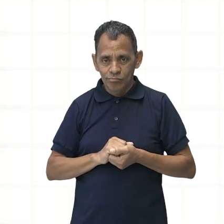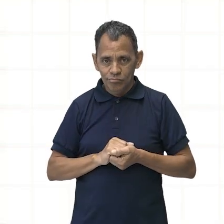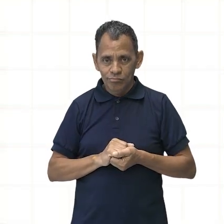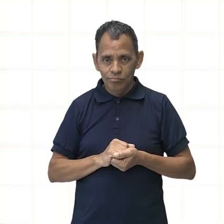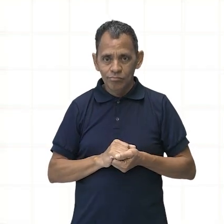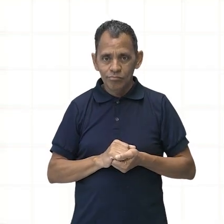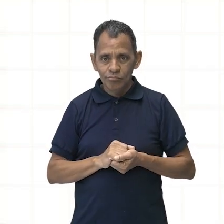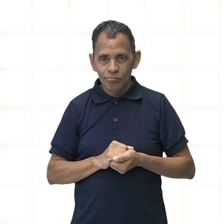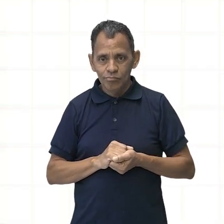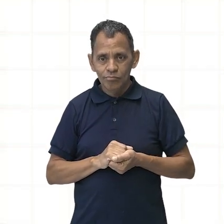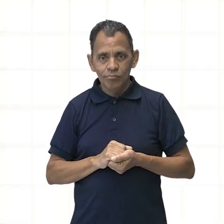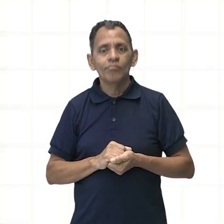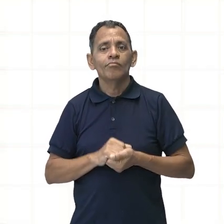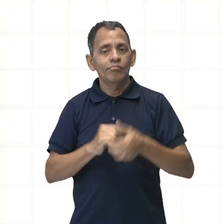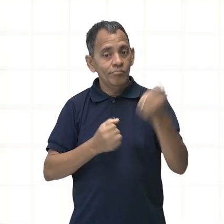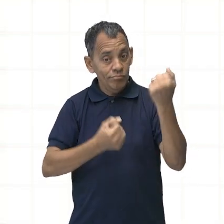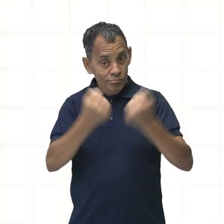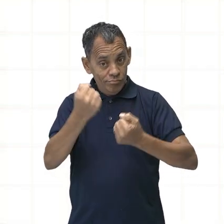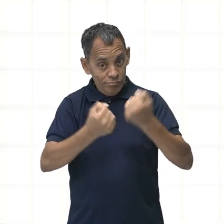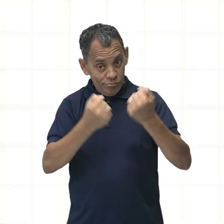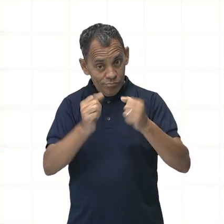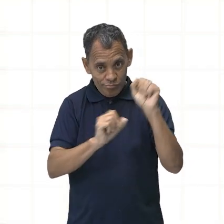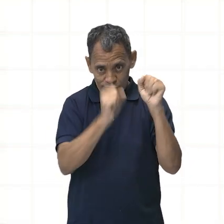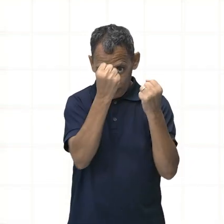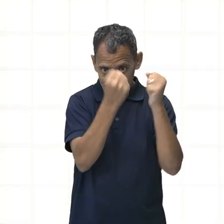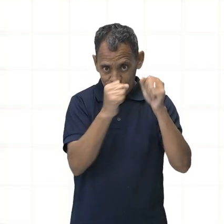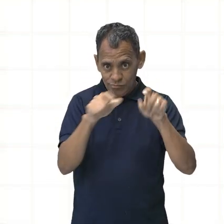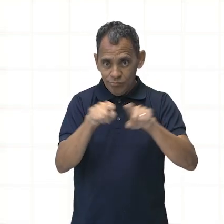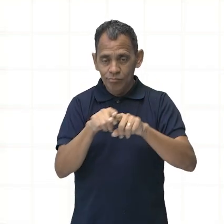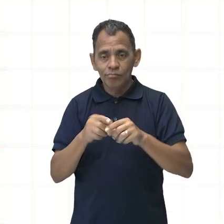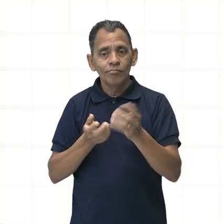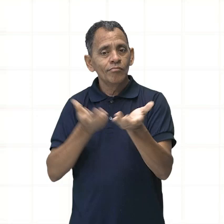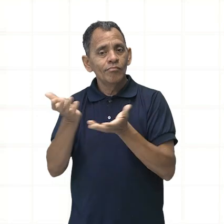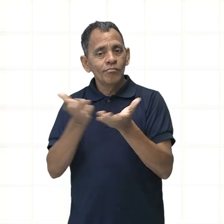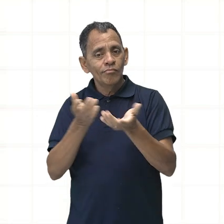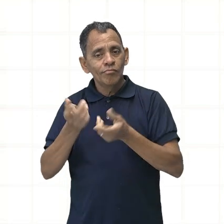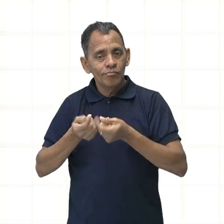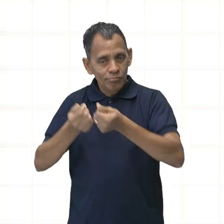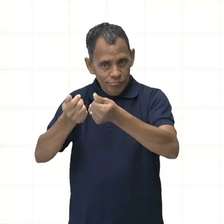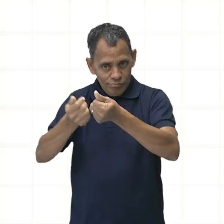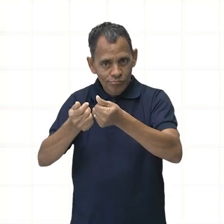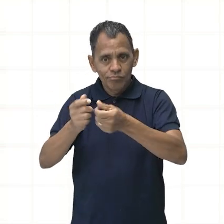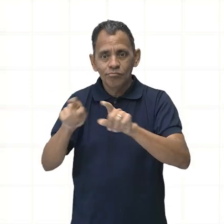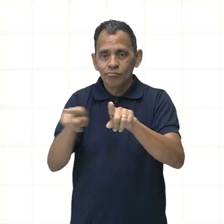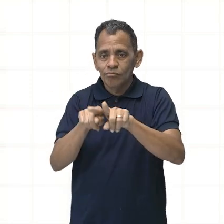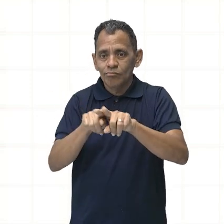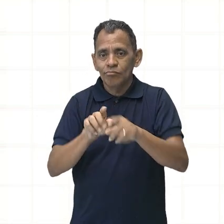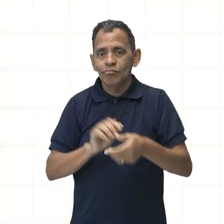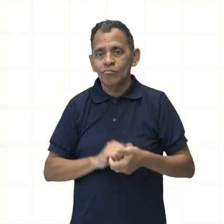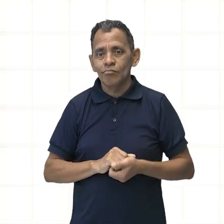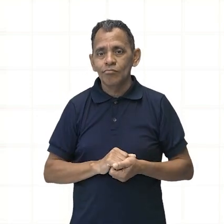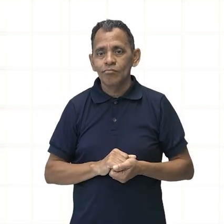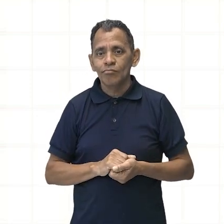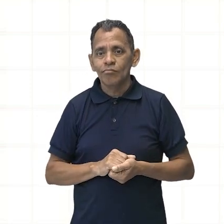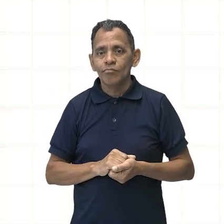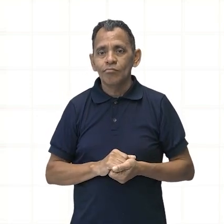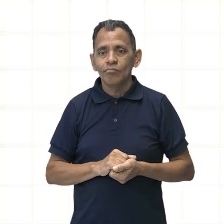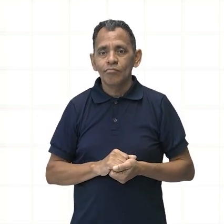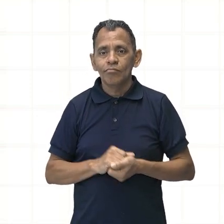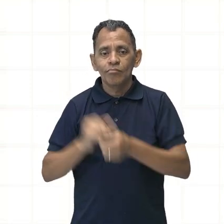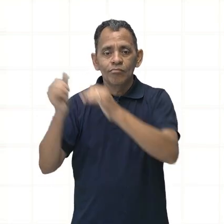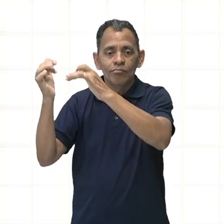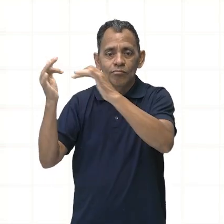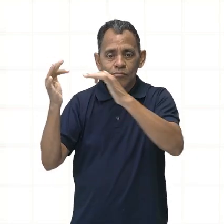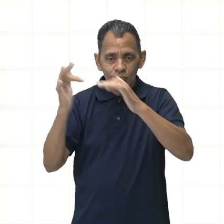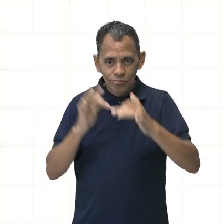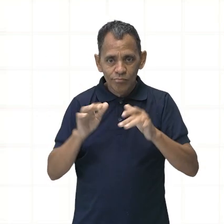como, por exemplo, a indústria automobilística, a de serviços financeiros, dentre outros, certo? Temos também os fluxos internacionais